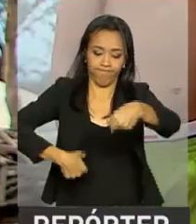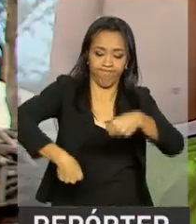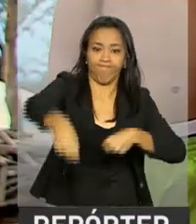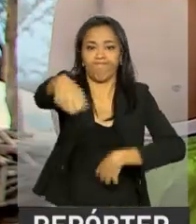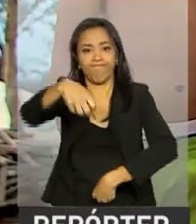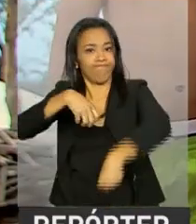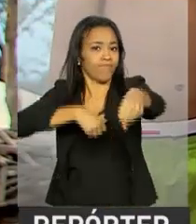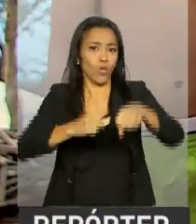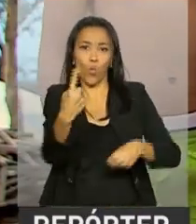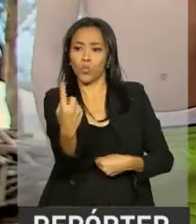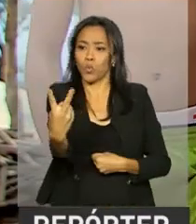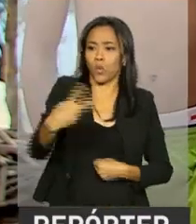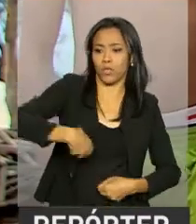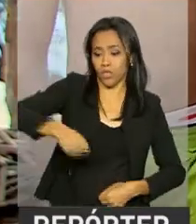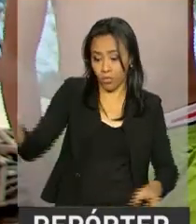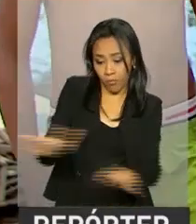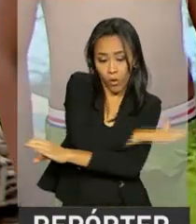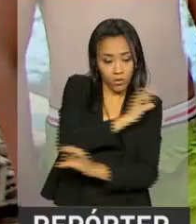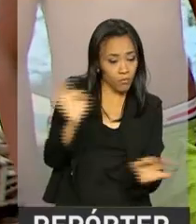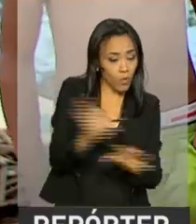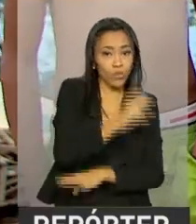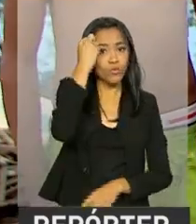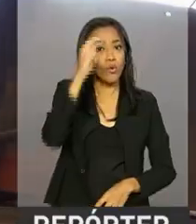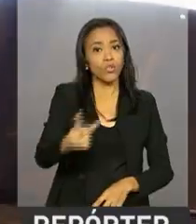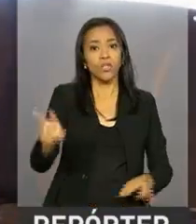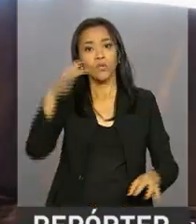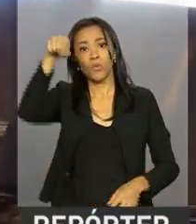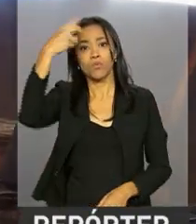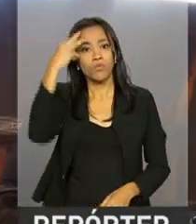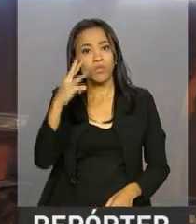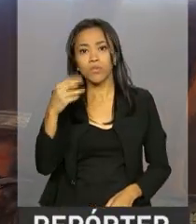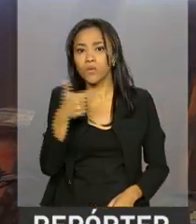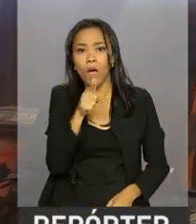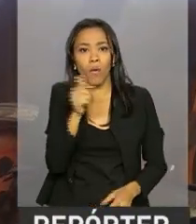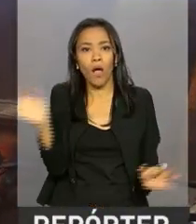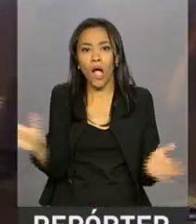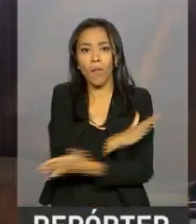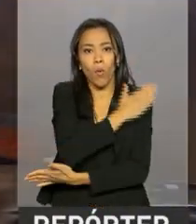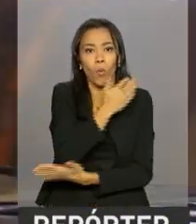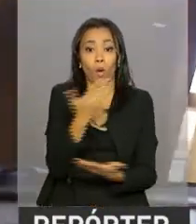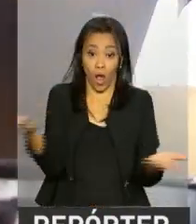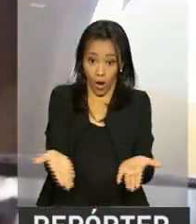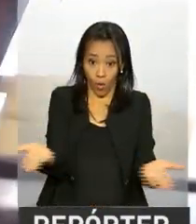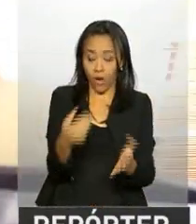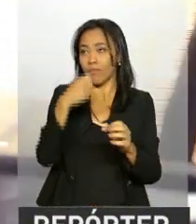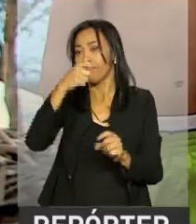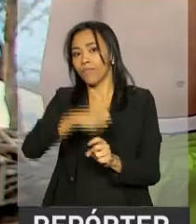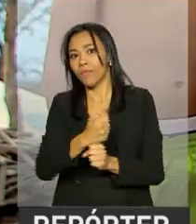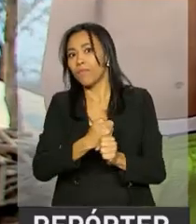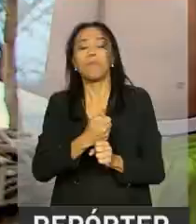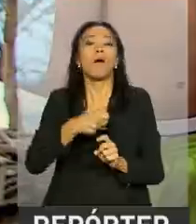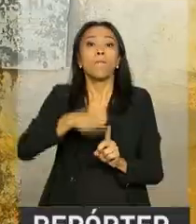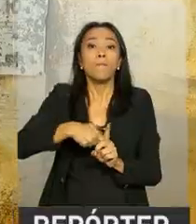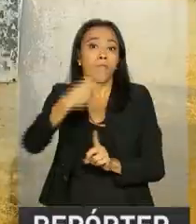só tinha um ou dois, aí enchia e pronto. Só dava para 2 dias, no dia não tinha mais nada não. E agora passa até de 2 meses a água